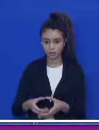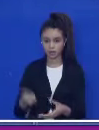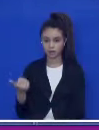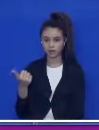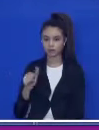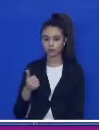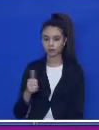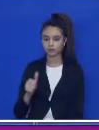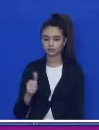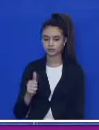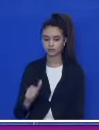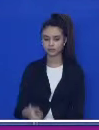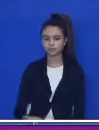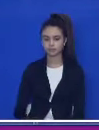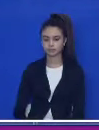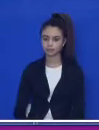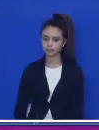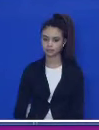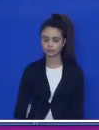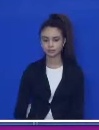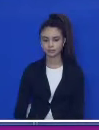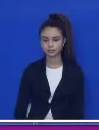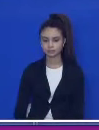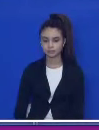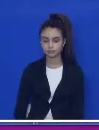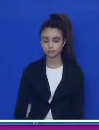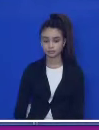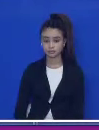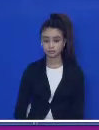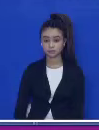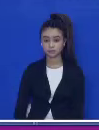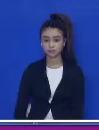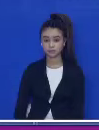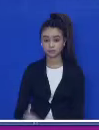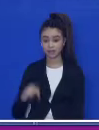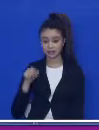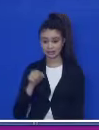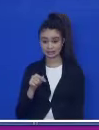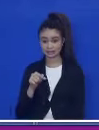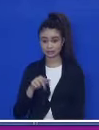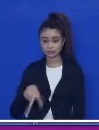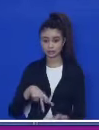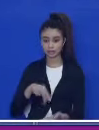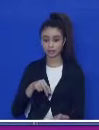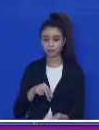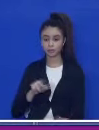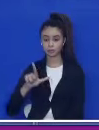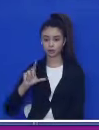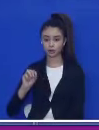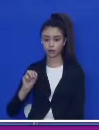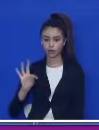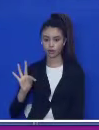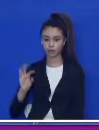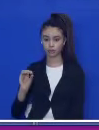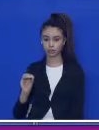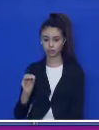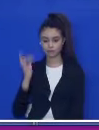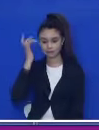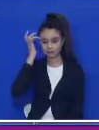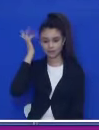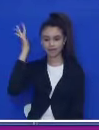11. Número 11. Essa é a Loto Fácil, concurso 2049.